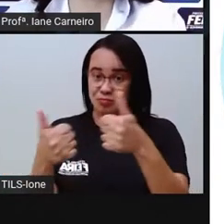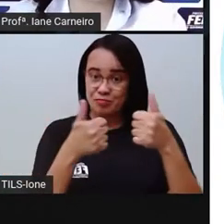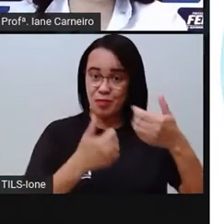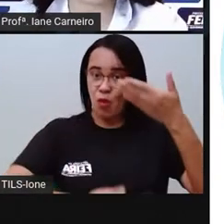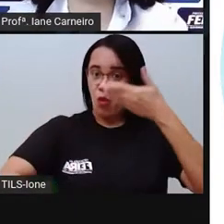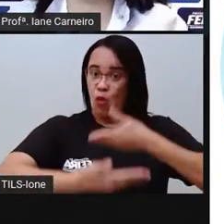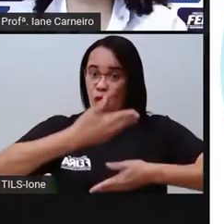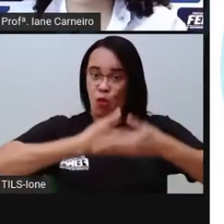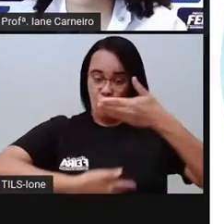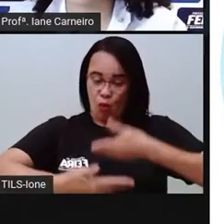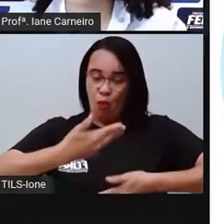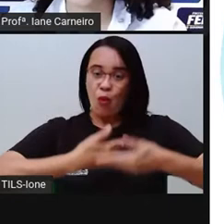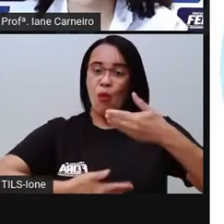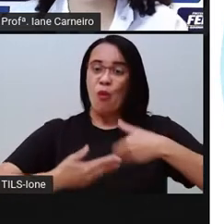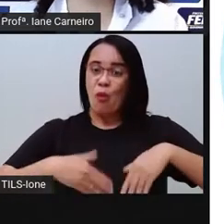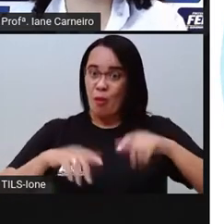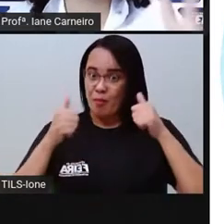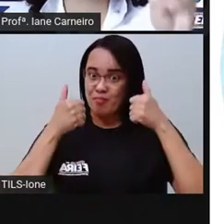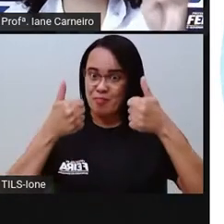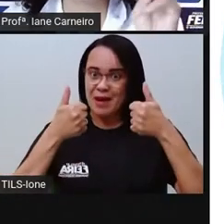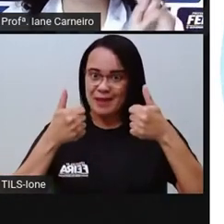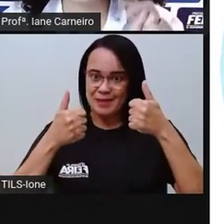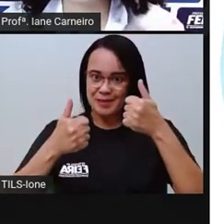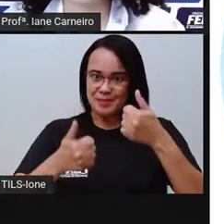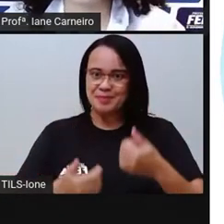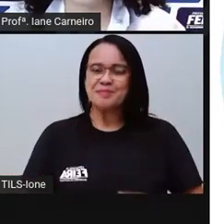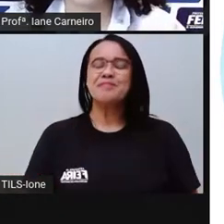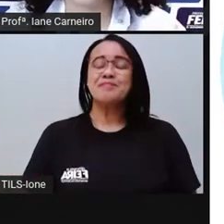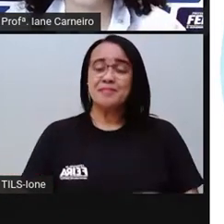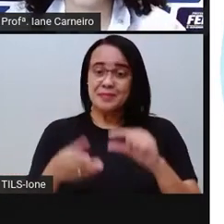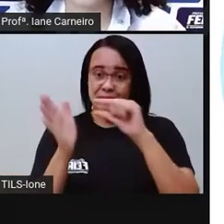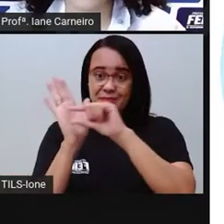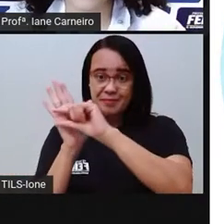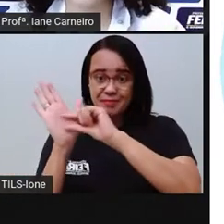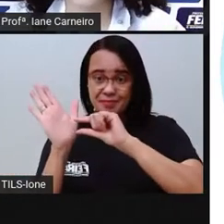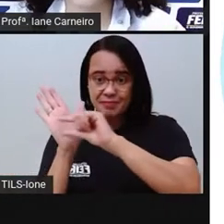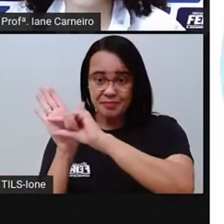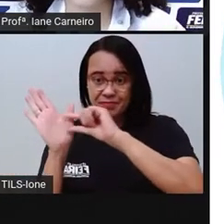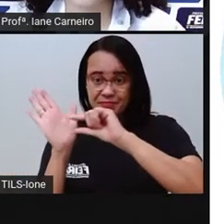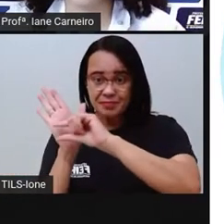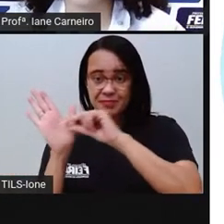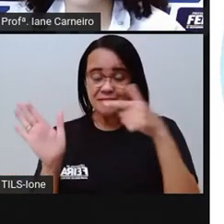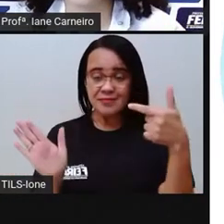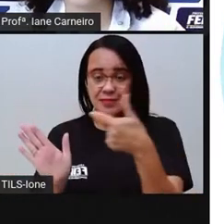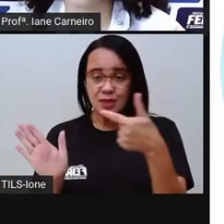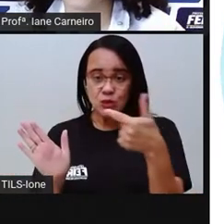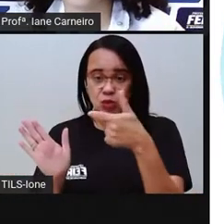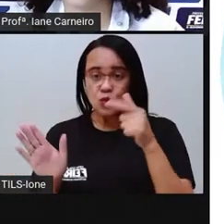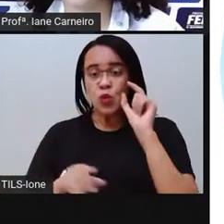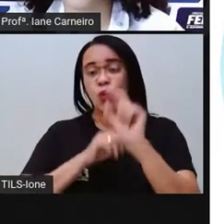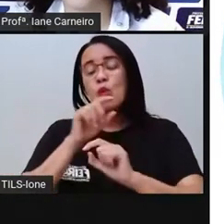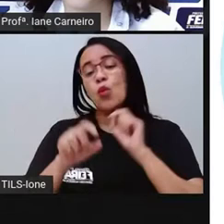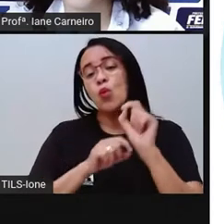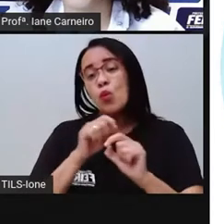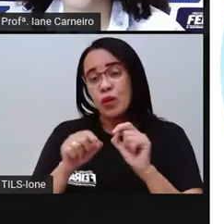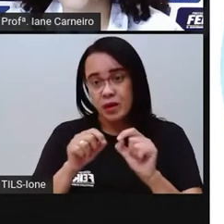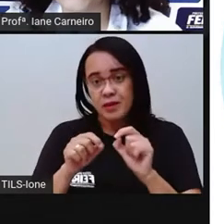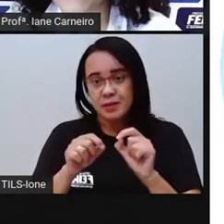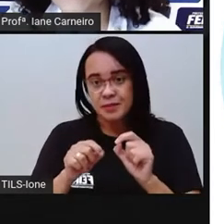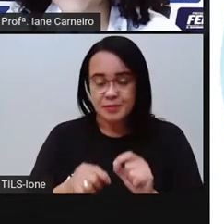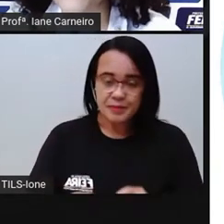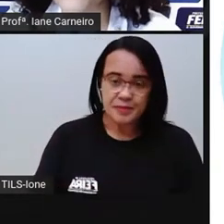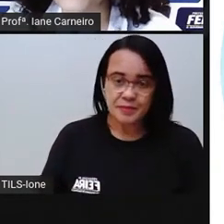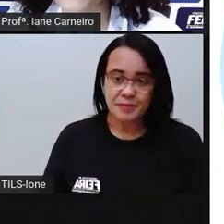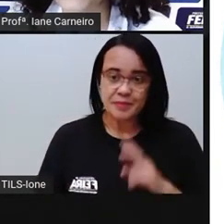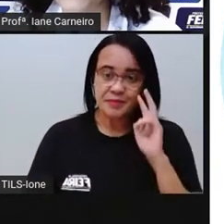corpo saudável e cuidar bem do nosso corpo. Na segunda estrofe, ó, que é essa aqui, certo? Deixa pro